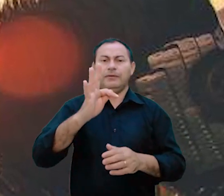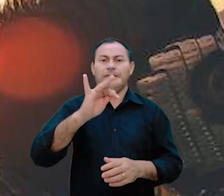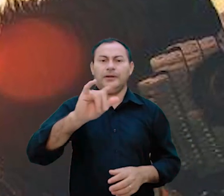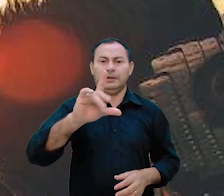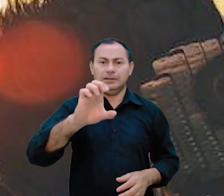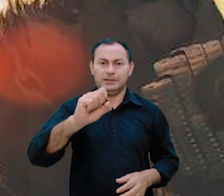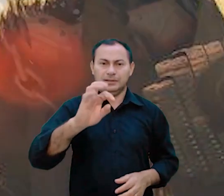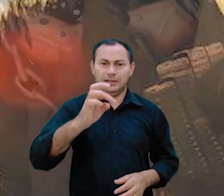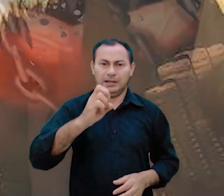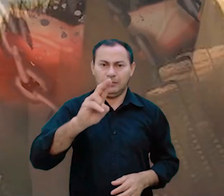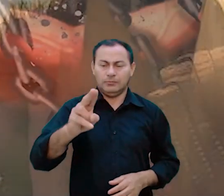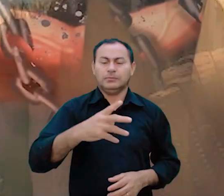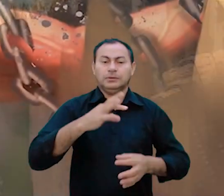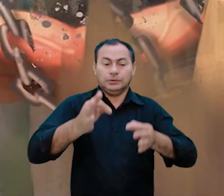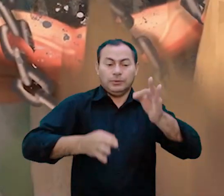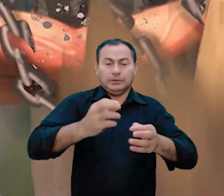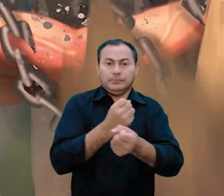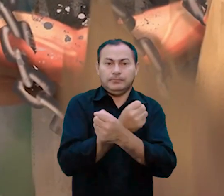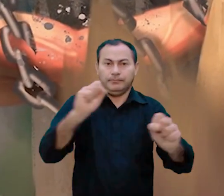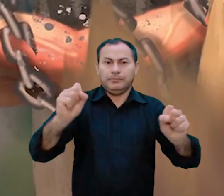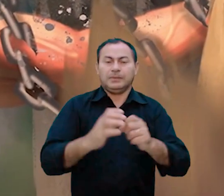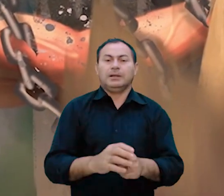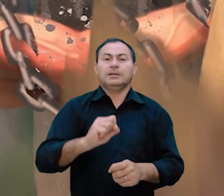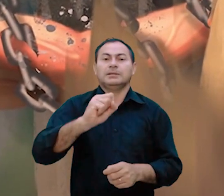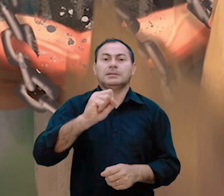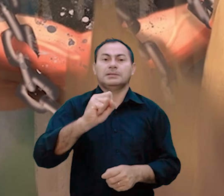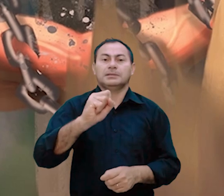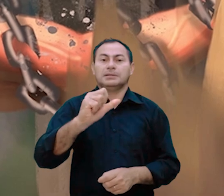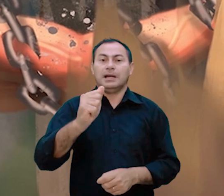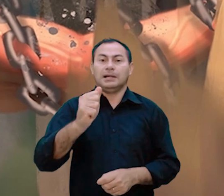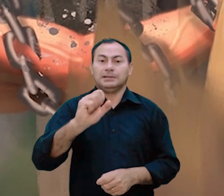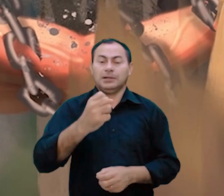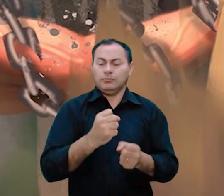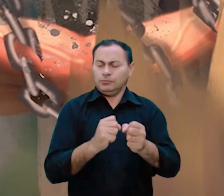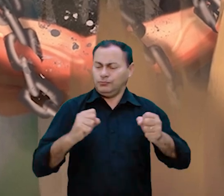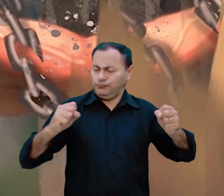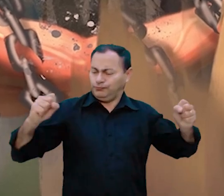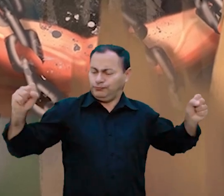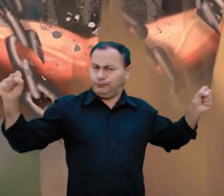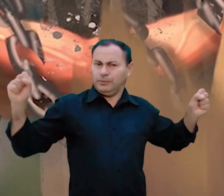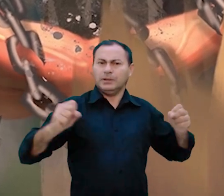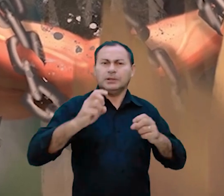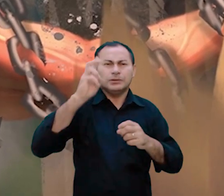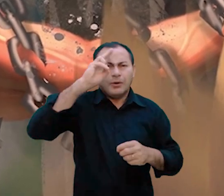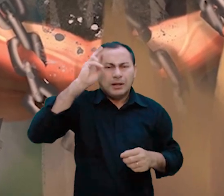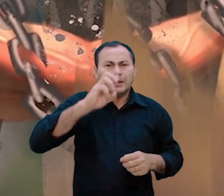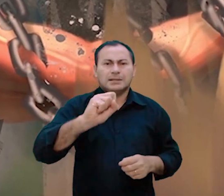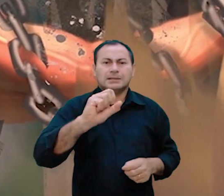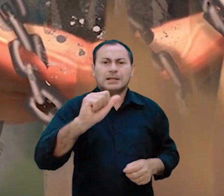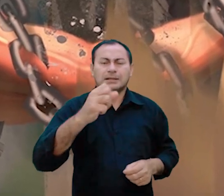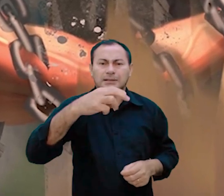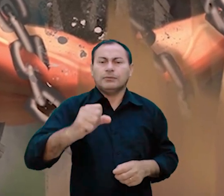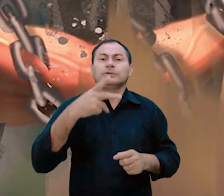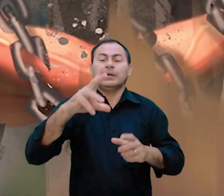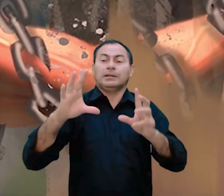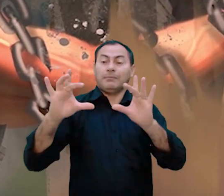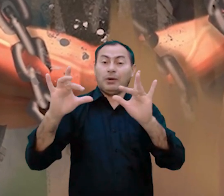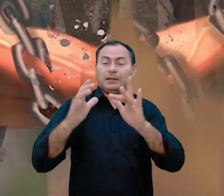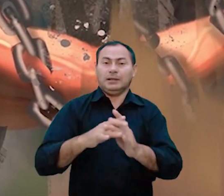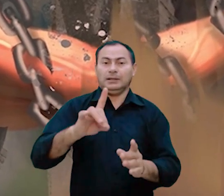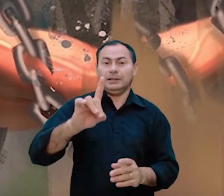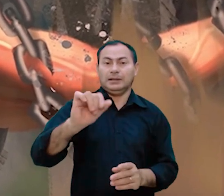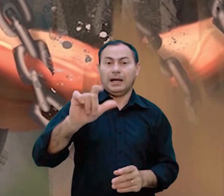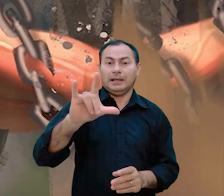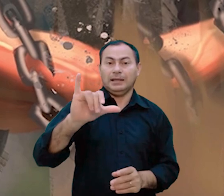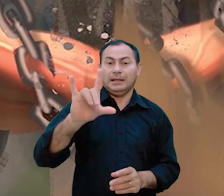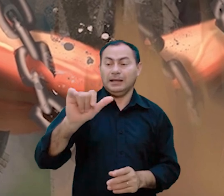temidos filisteus. Dessa vez o juiz e libertador foi Sansão. Muitas pessoas já conhecem a história de Sansão e sua namorada Dalila.